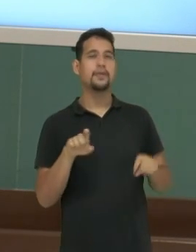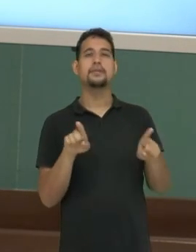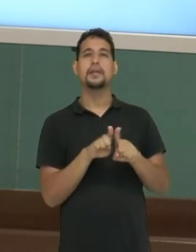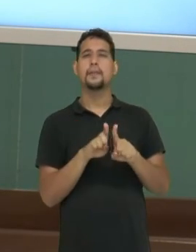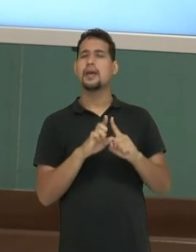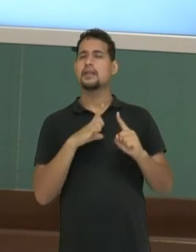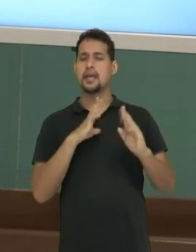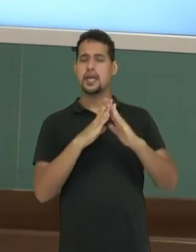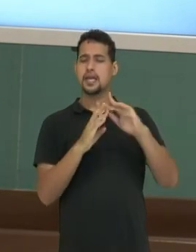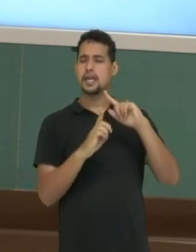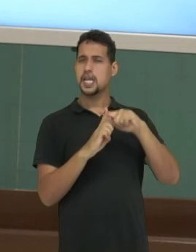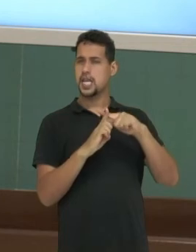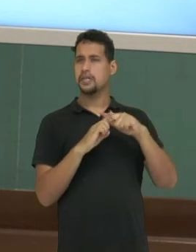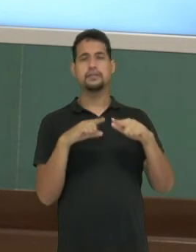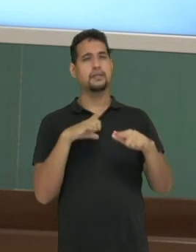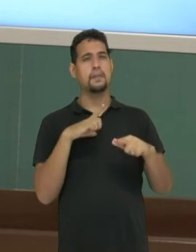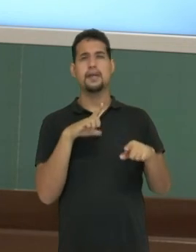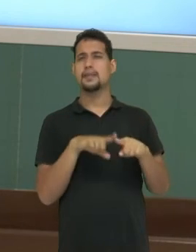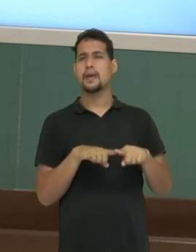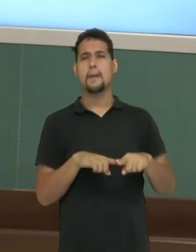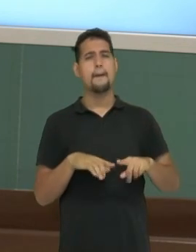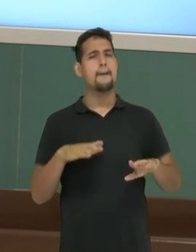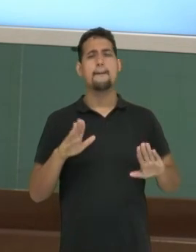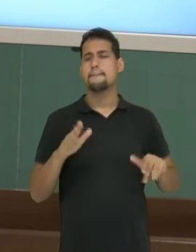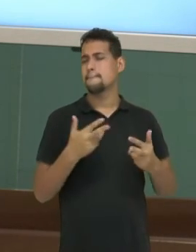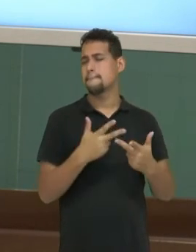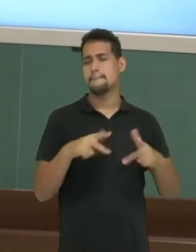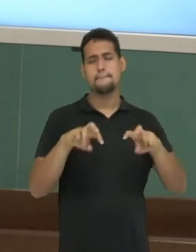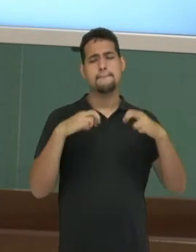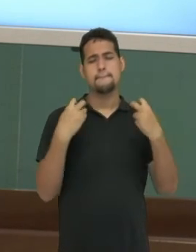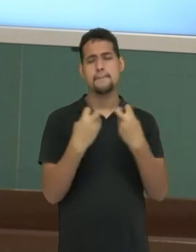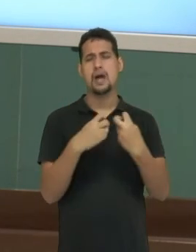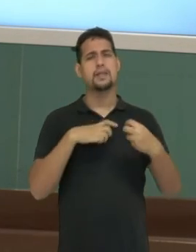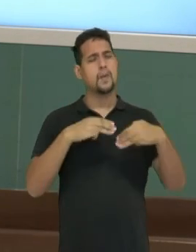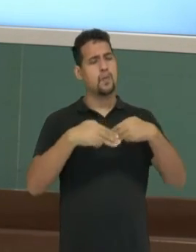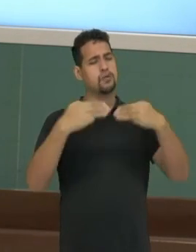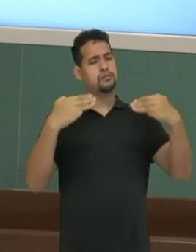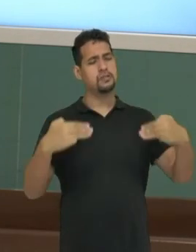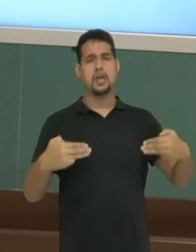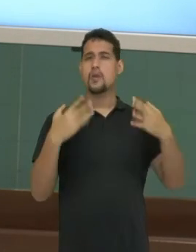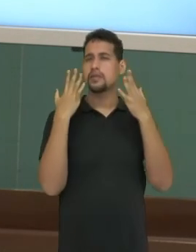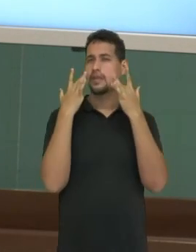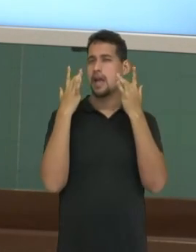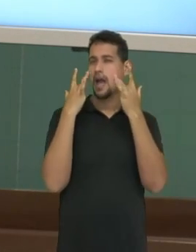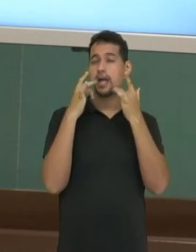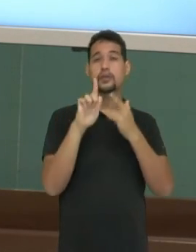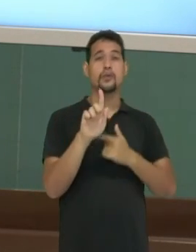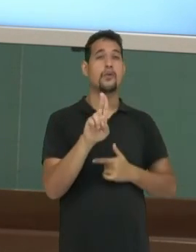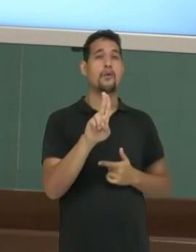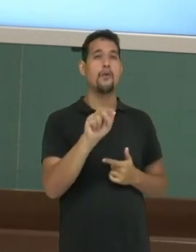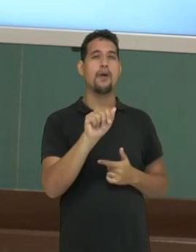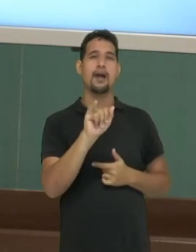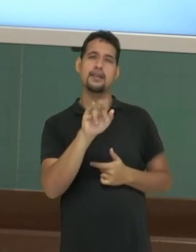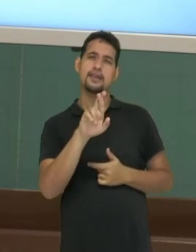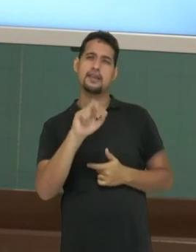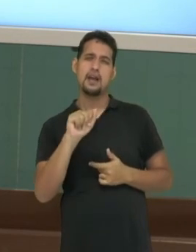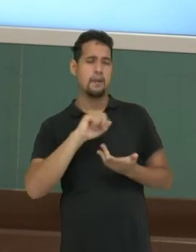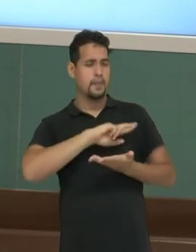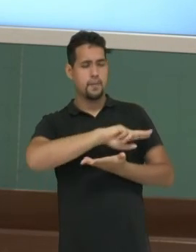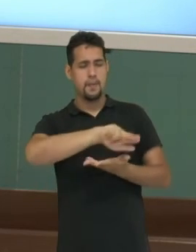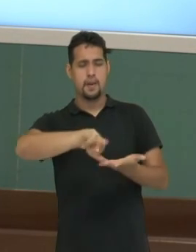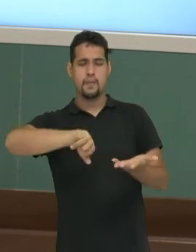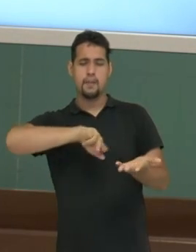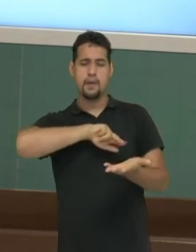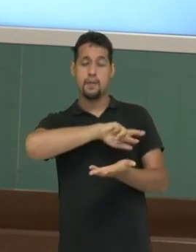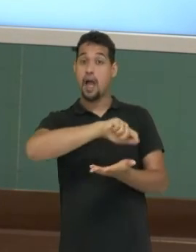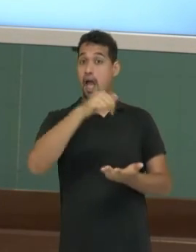iglesias, tem os parques, tem os museus, tem os teatros, o Teatro Guaíra, são várias. Isso aqui, eu tô falando